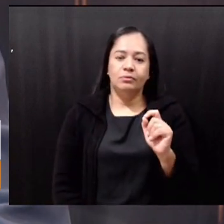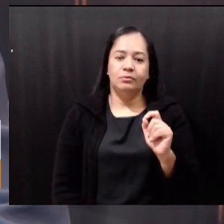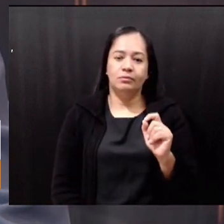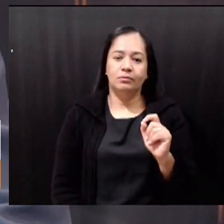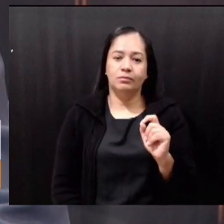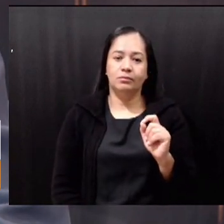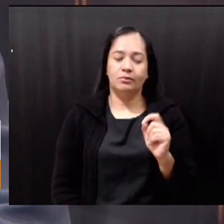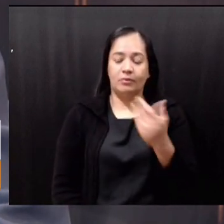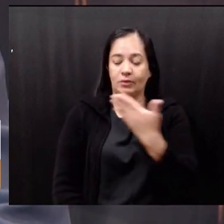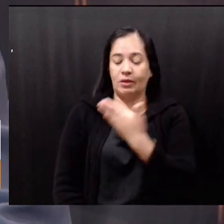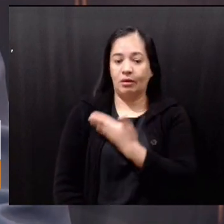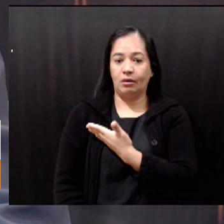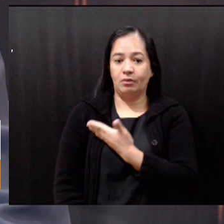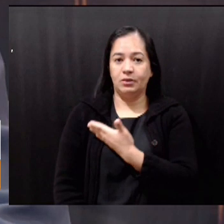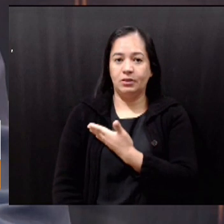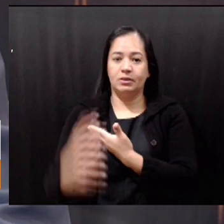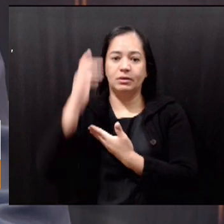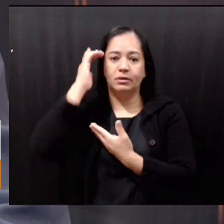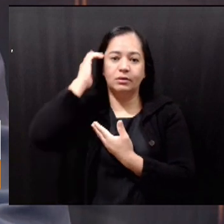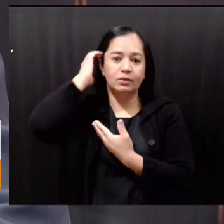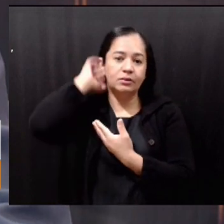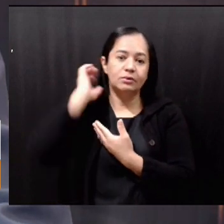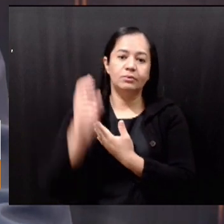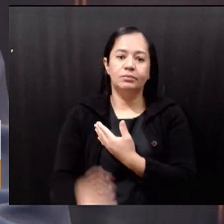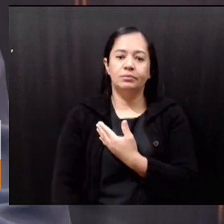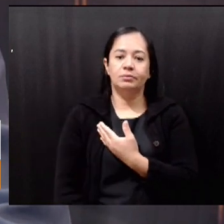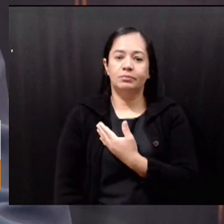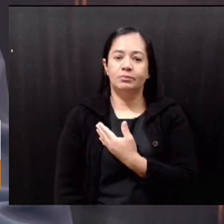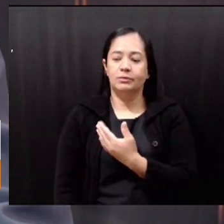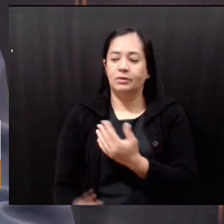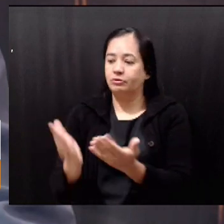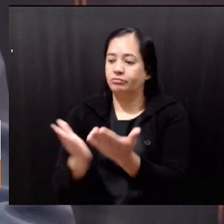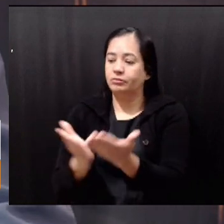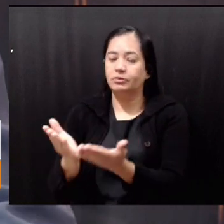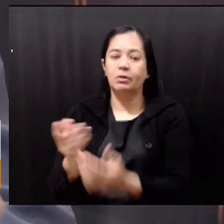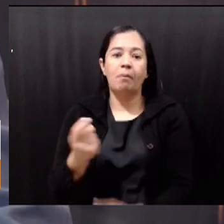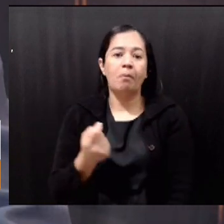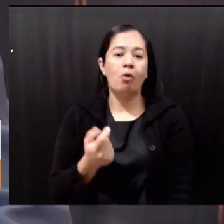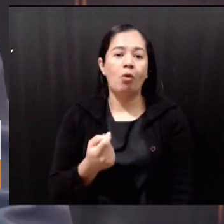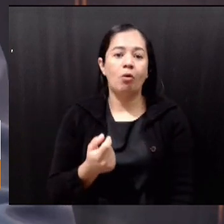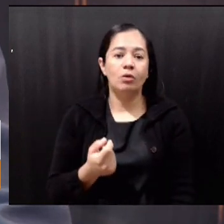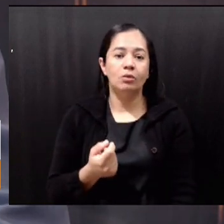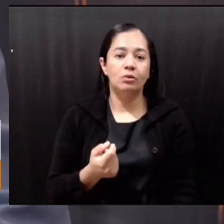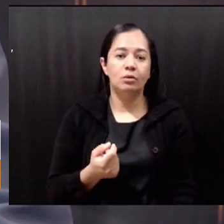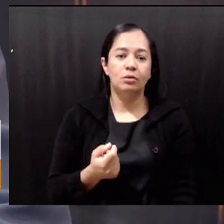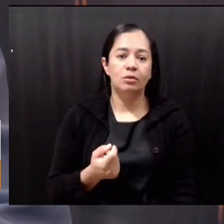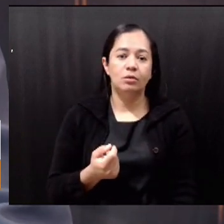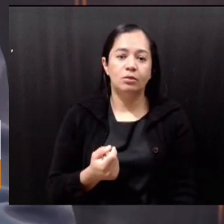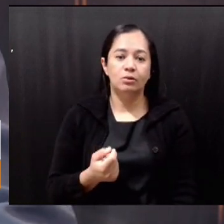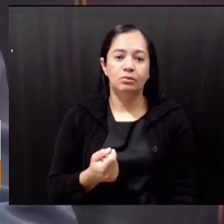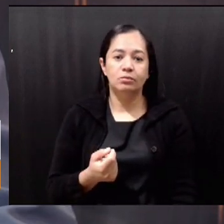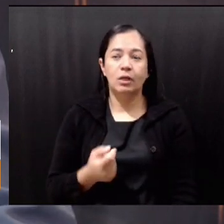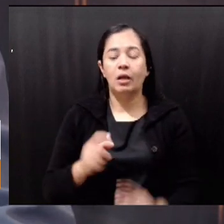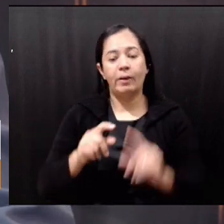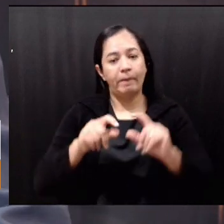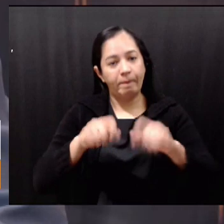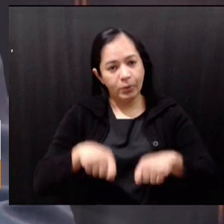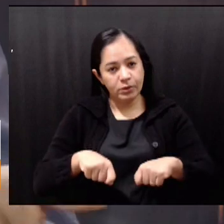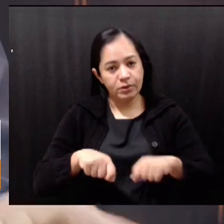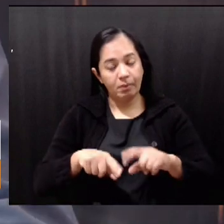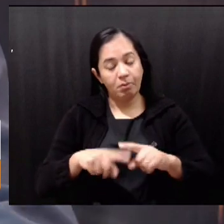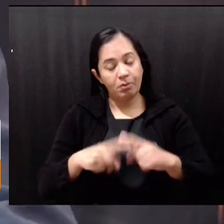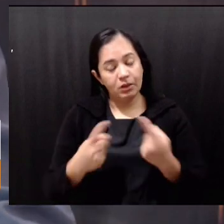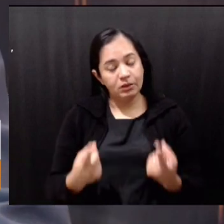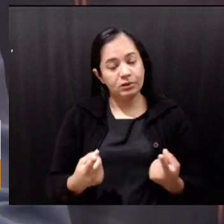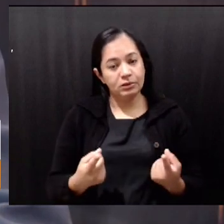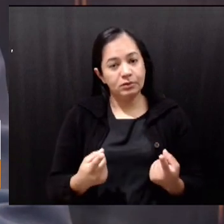amizade, de baixa manutenção, ela é possível, porém é extremamente